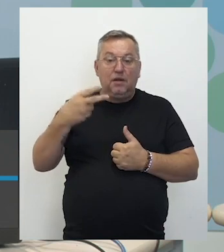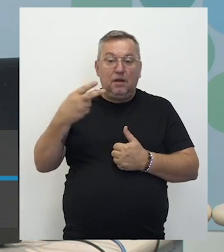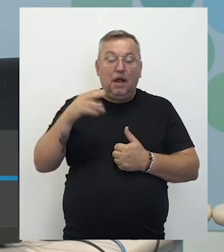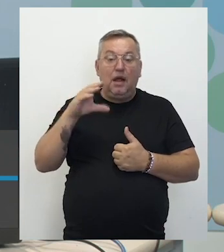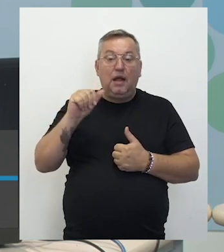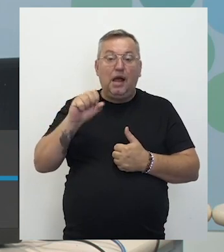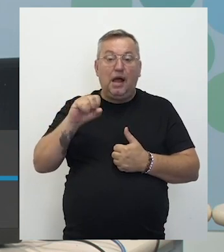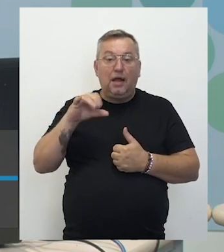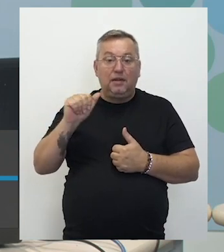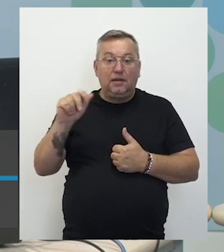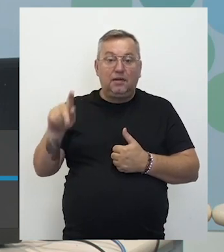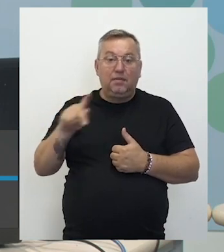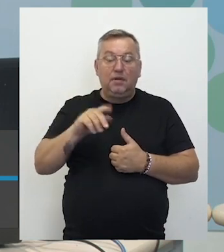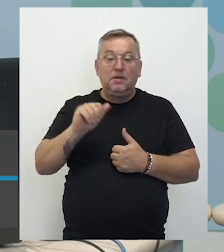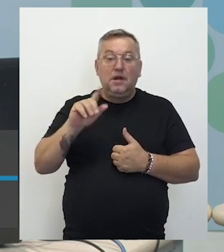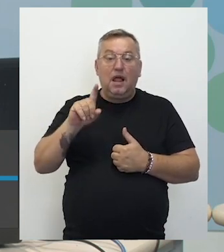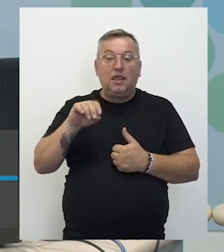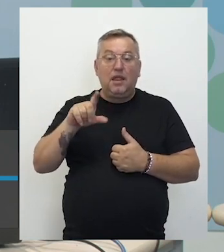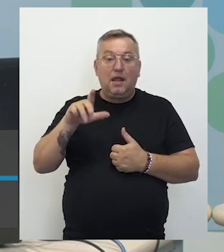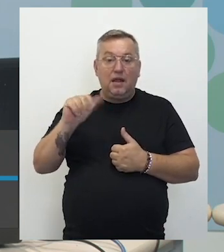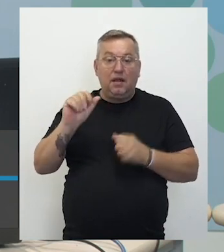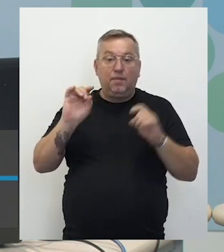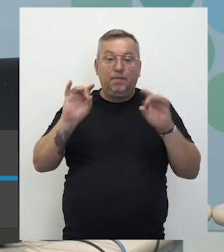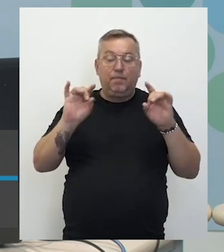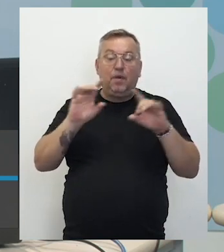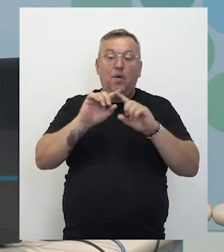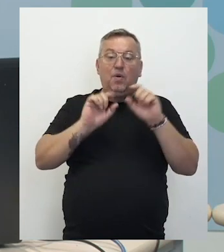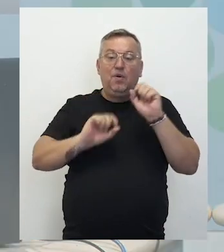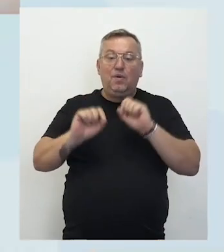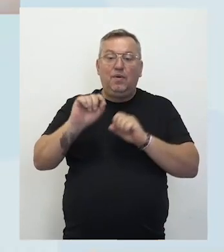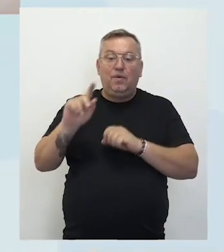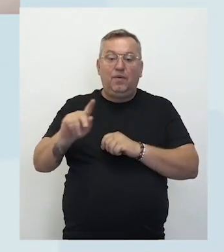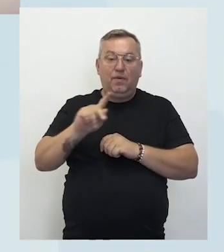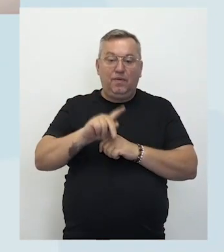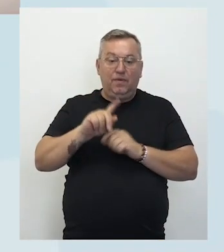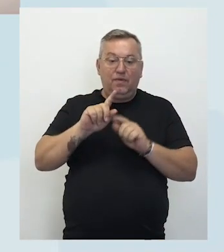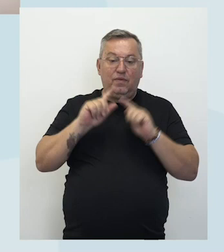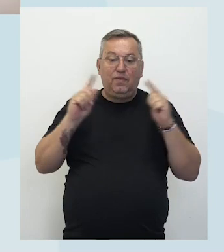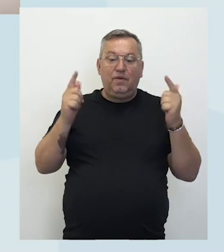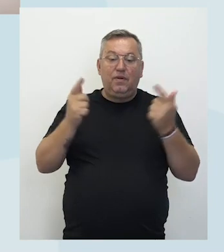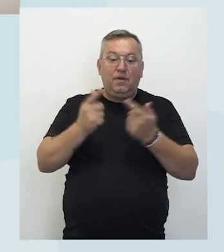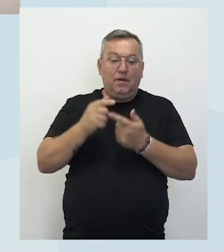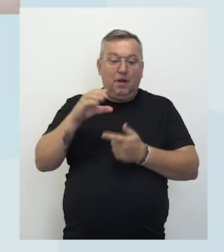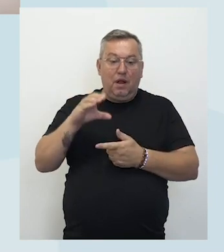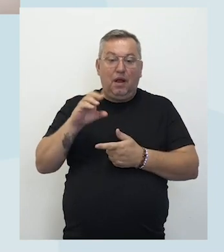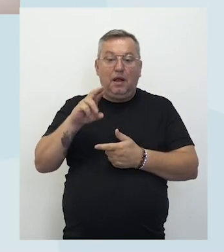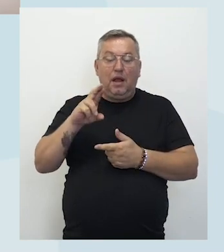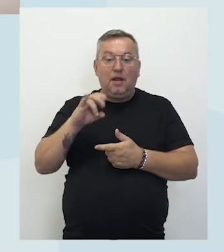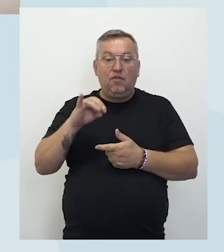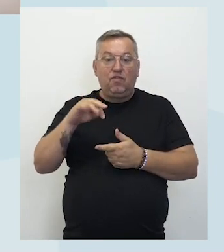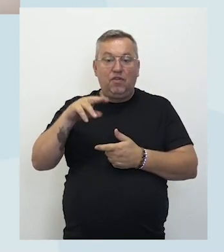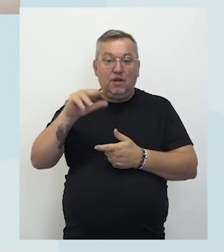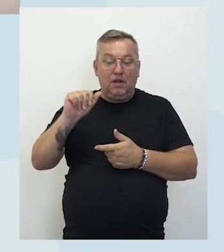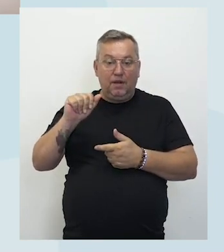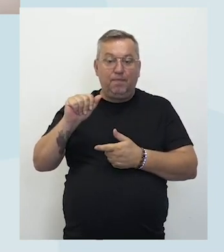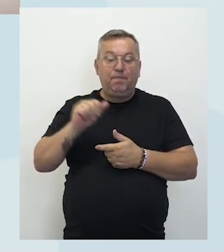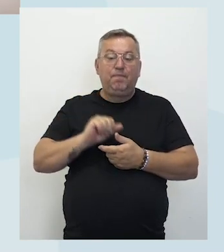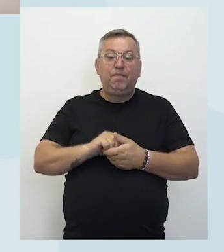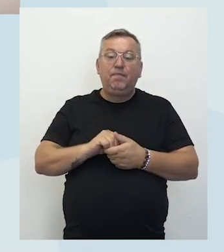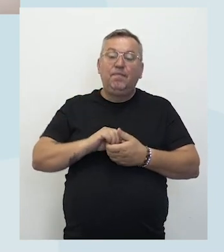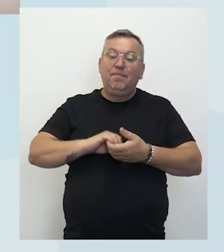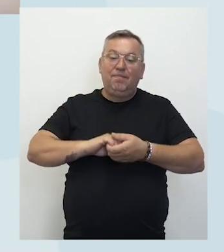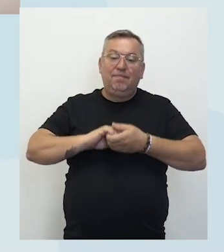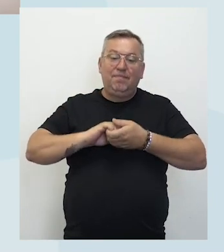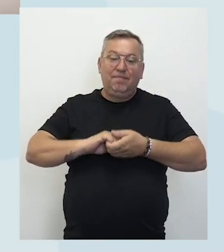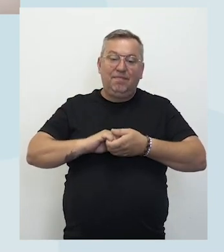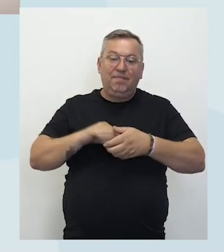professora coordenadora Adélia e, em especial, lógico, para a professora de Geografia, Cristina Aparecida Gimenez Vasconcelos. Parabéns